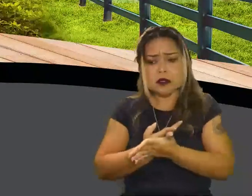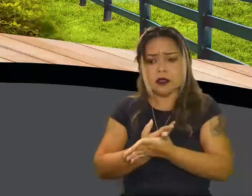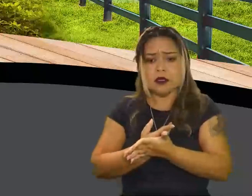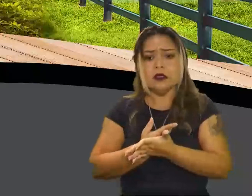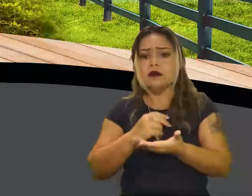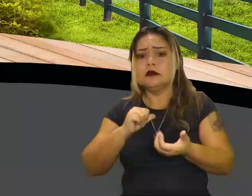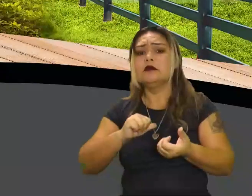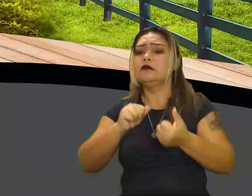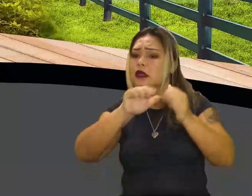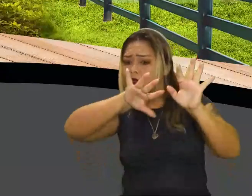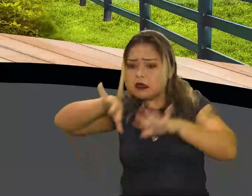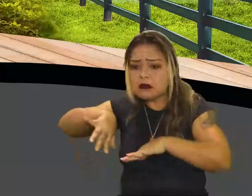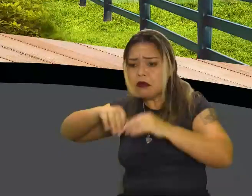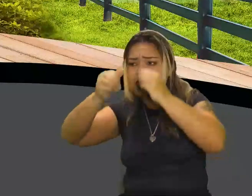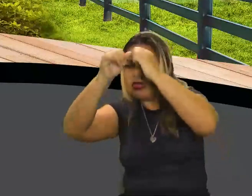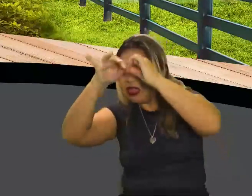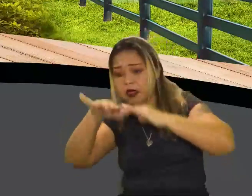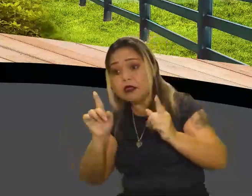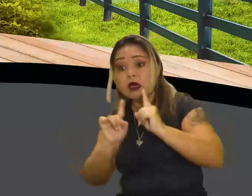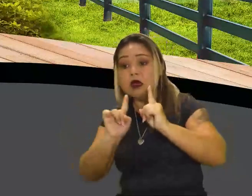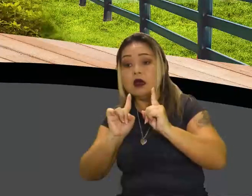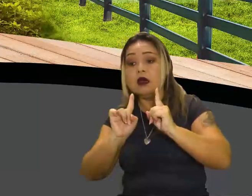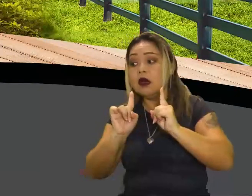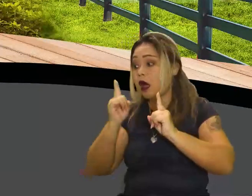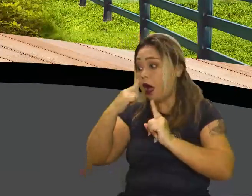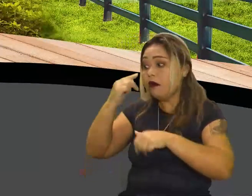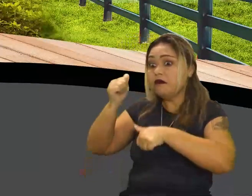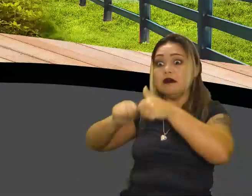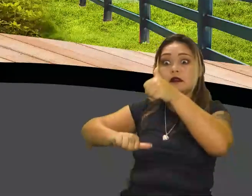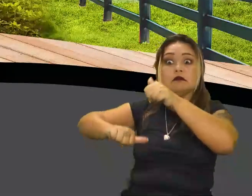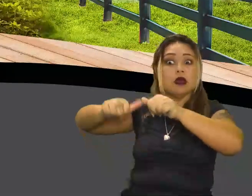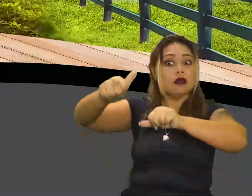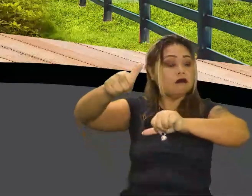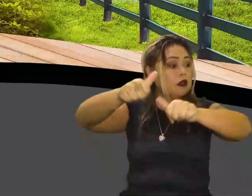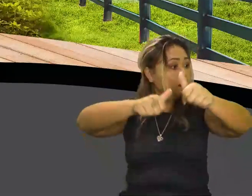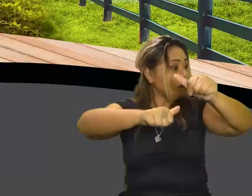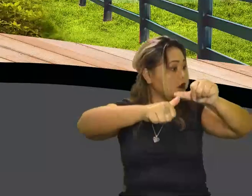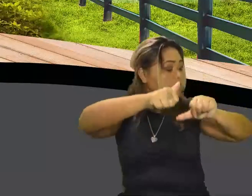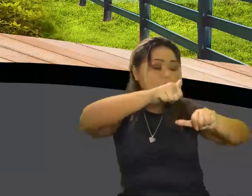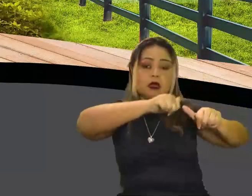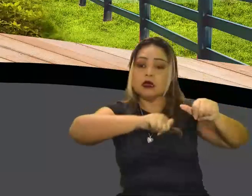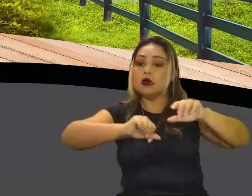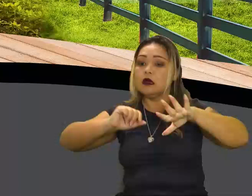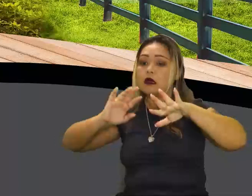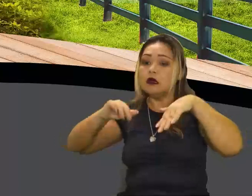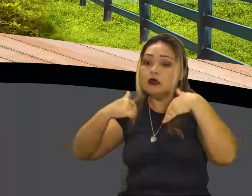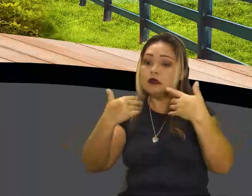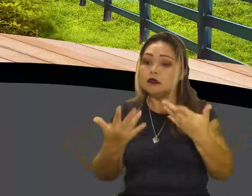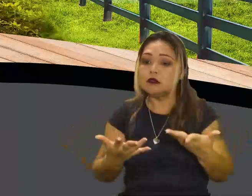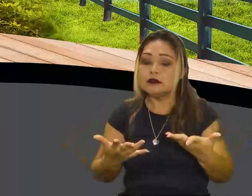que desmontar? Não. A gente pode fazer uma avaliação para poder